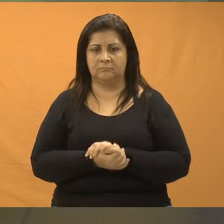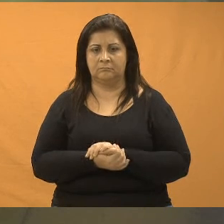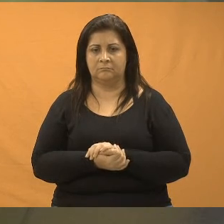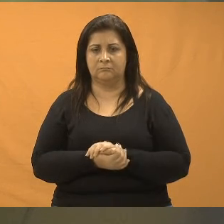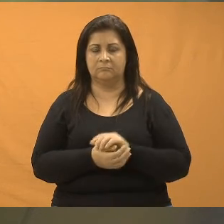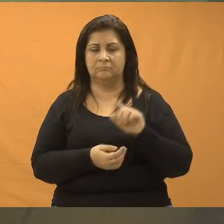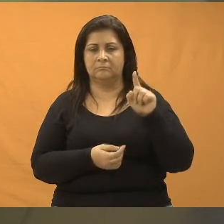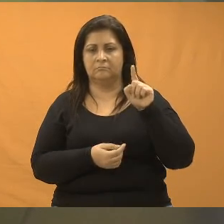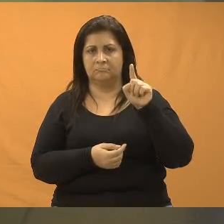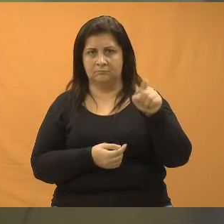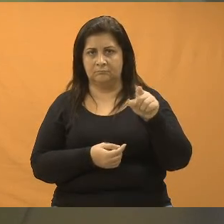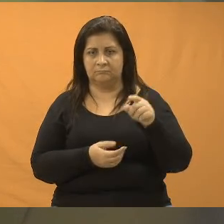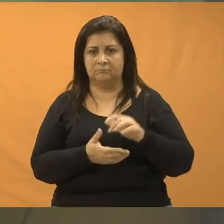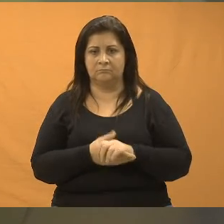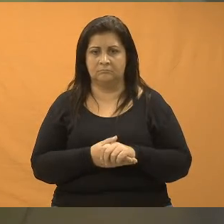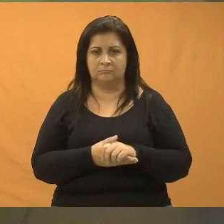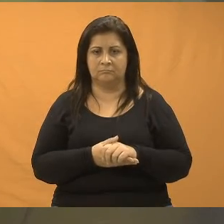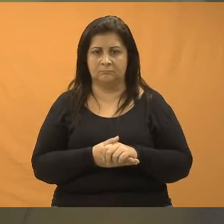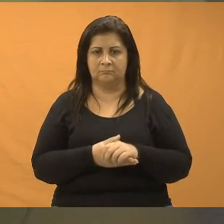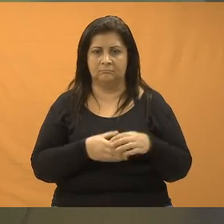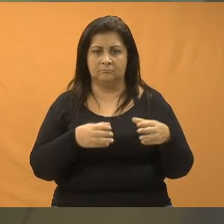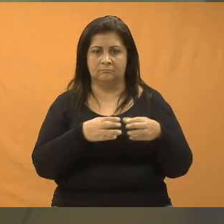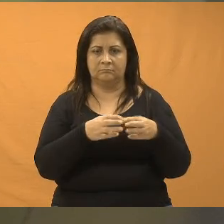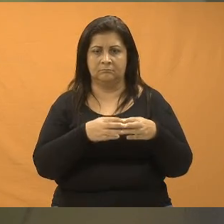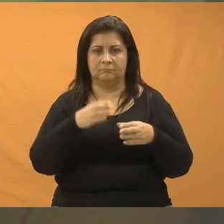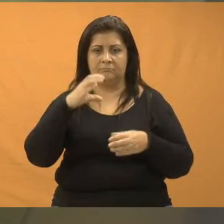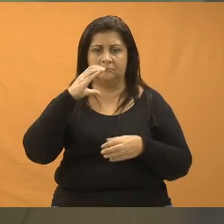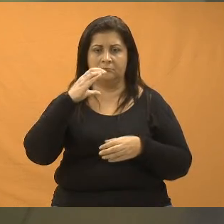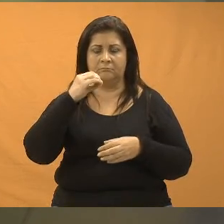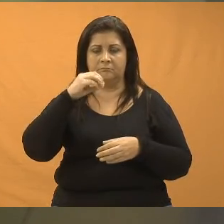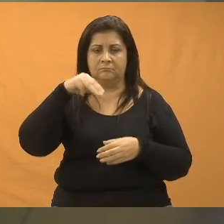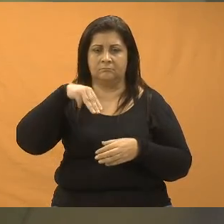Você, como membro do Comos,